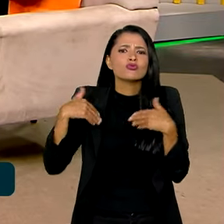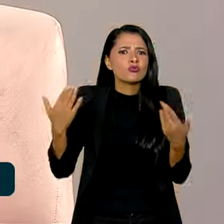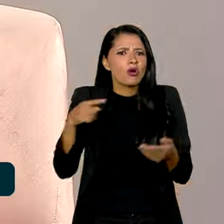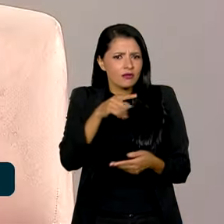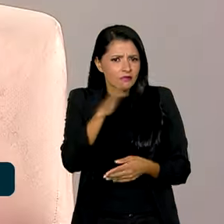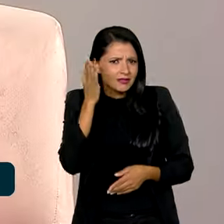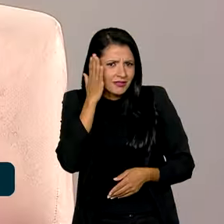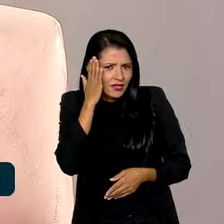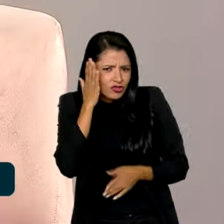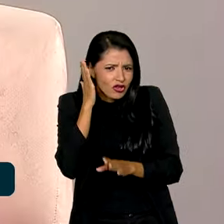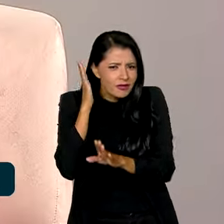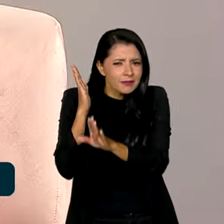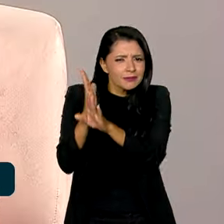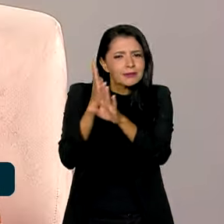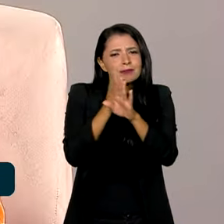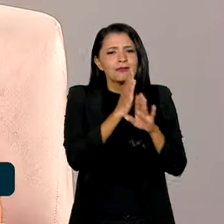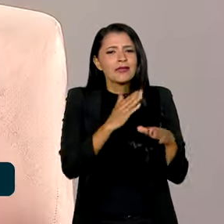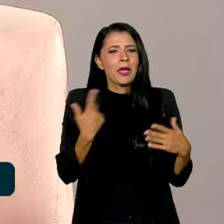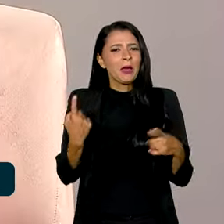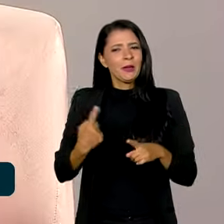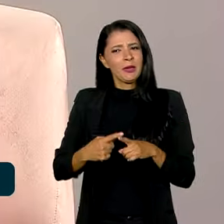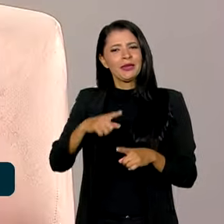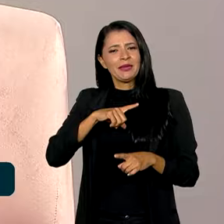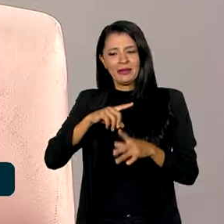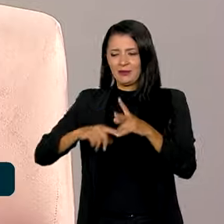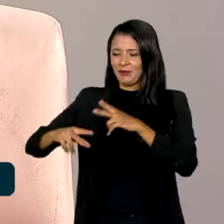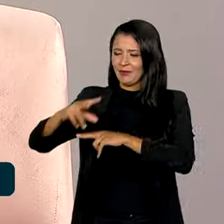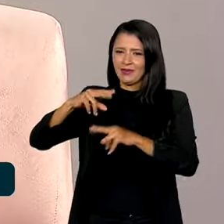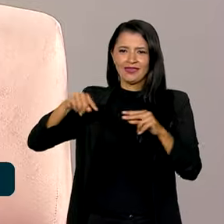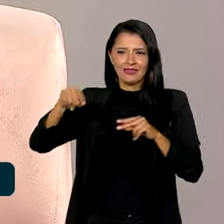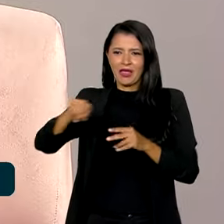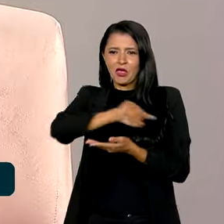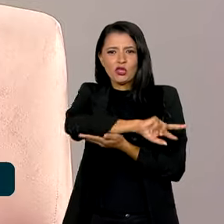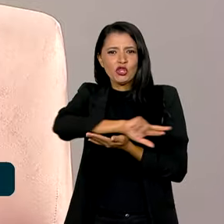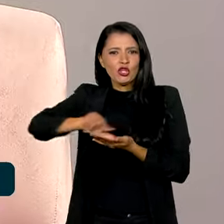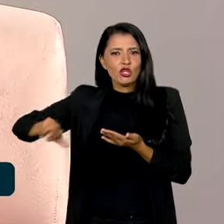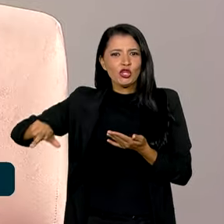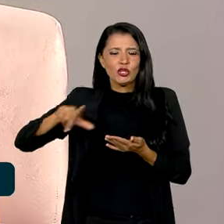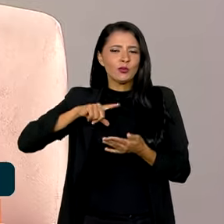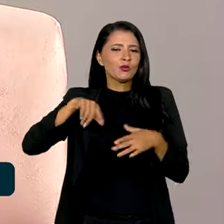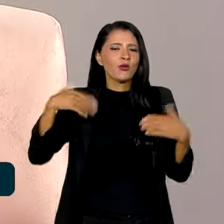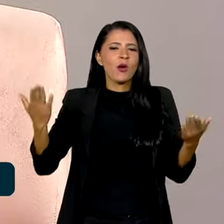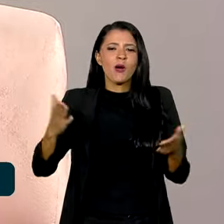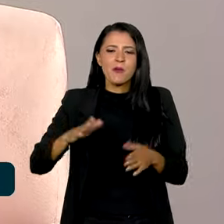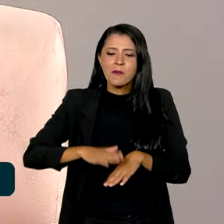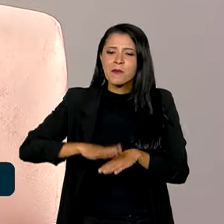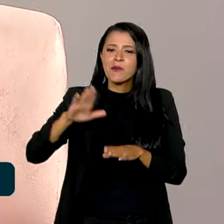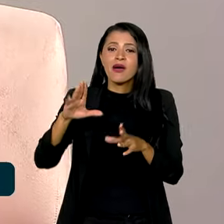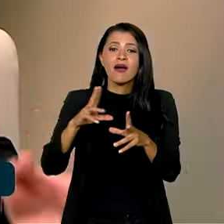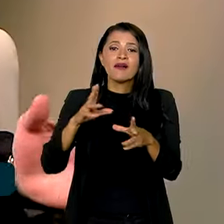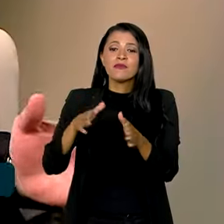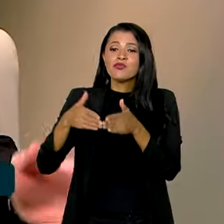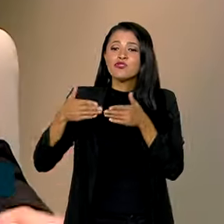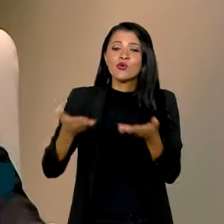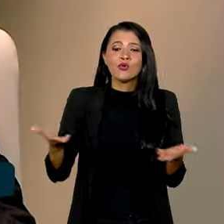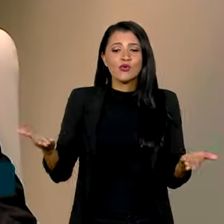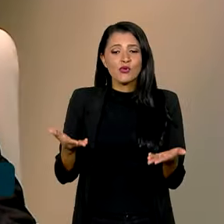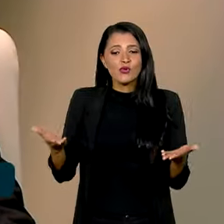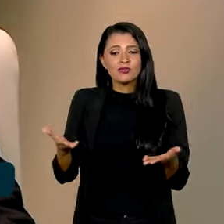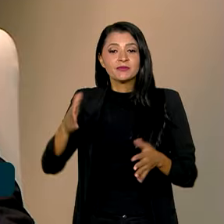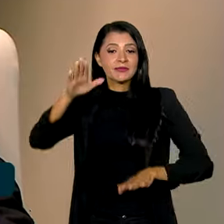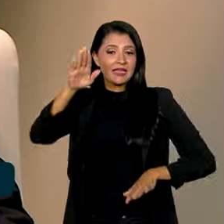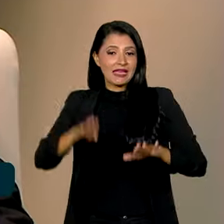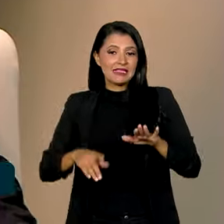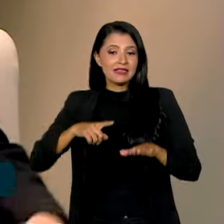já conseguiram identificar? Porque tem presente ali de todo tipo, né? Mas quais são os mais pedidos hoje? Tem, às vezes a gente fica com